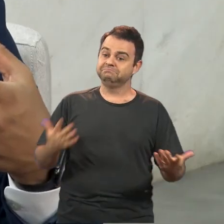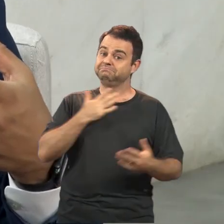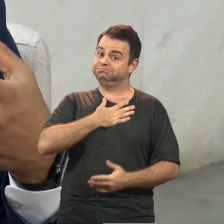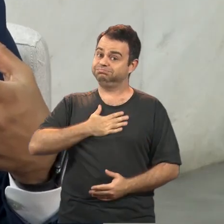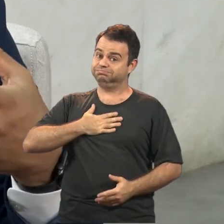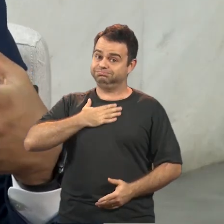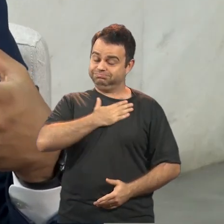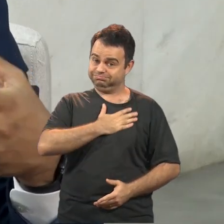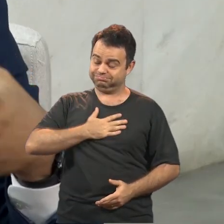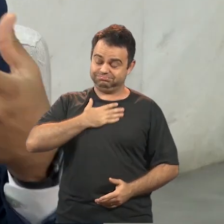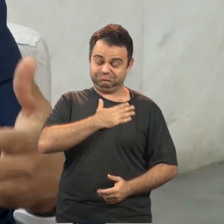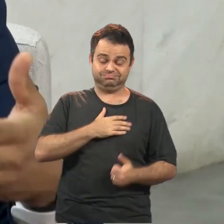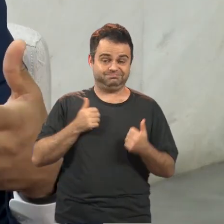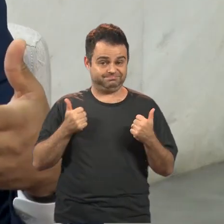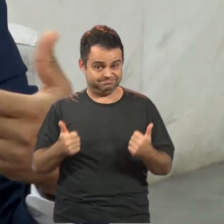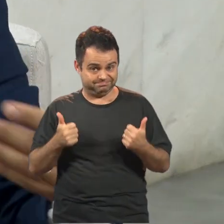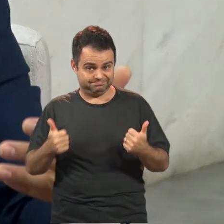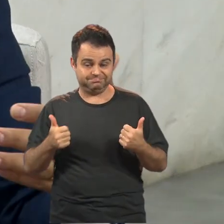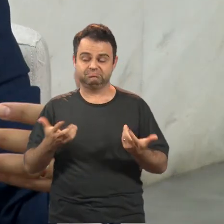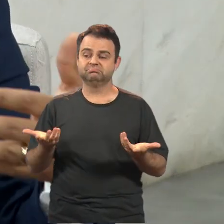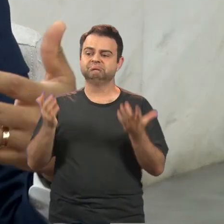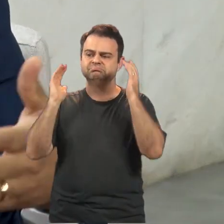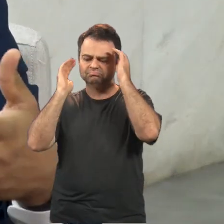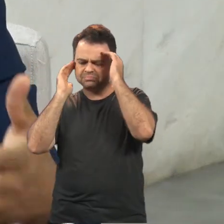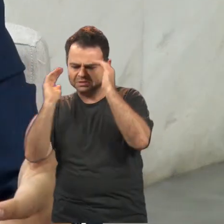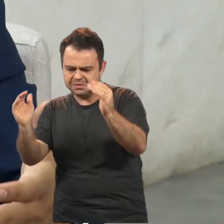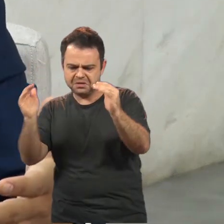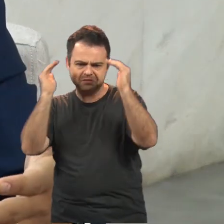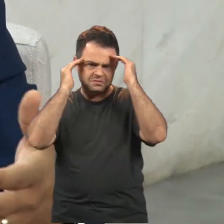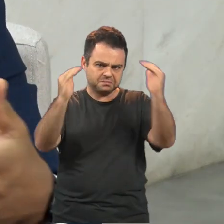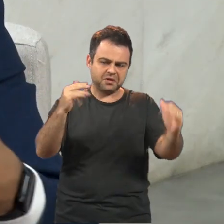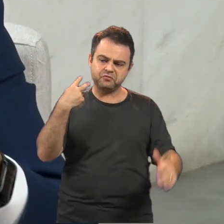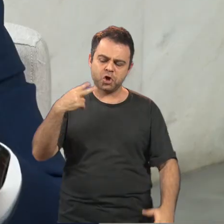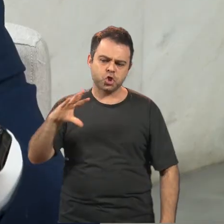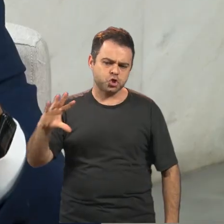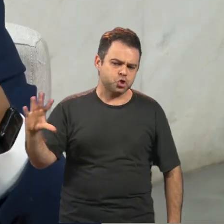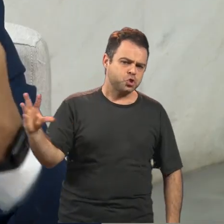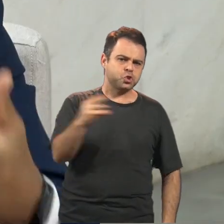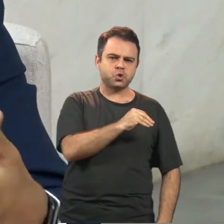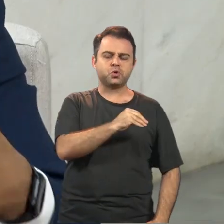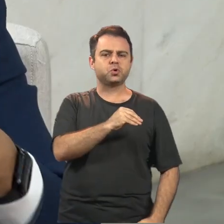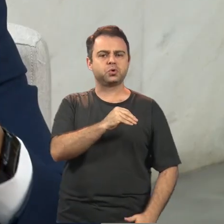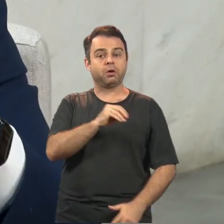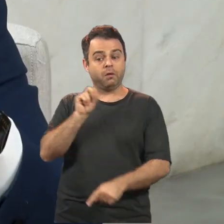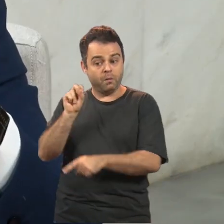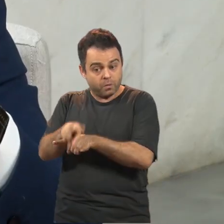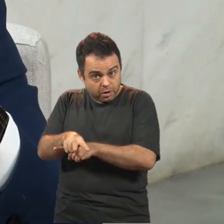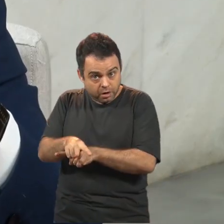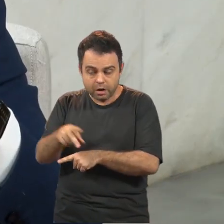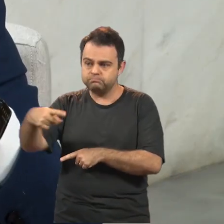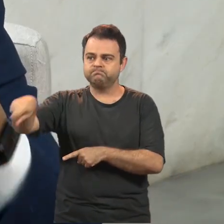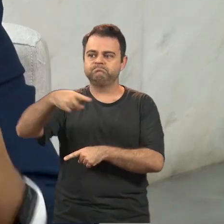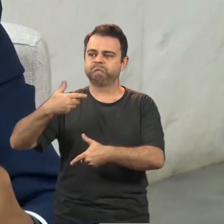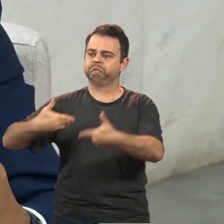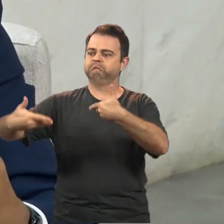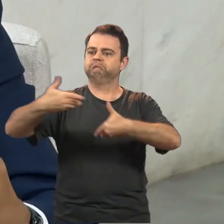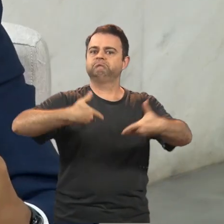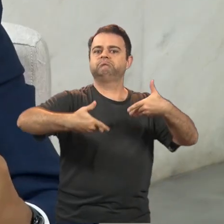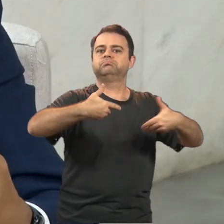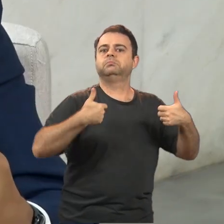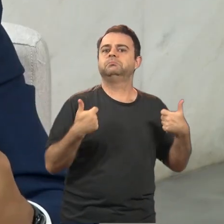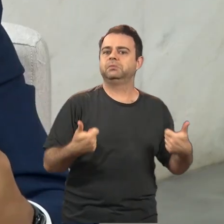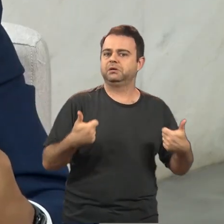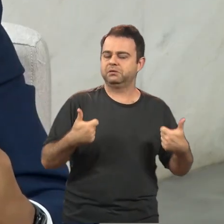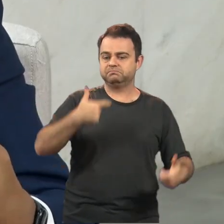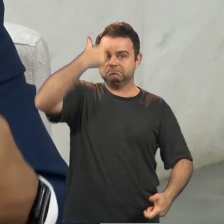prazeroso, e o respeito e a gratidão a todos os vereadores que me receberam tão bem, que têm um respeito tão grande pela